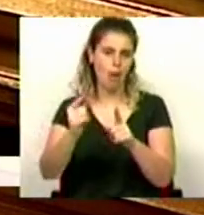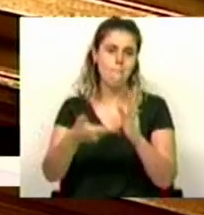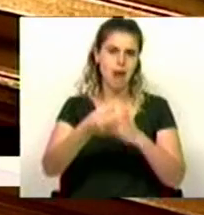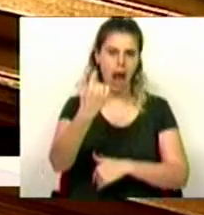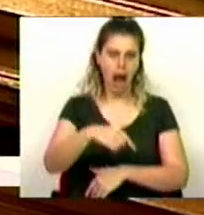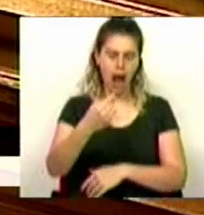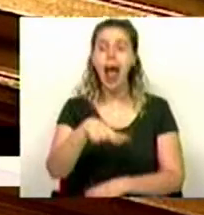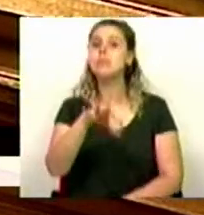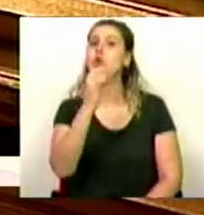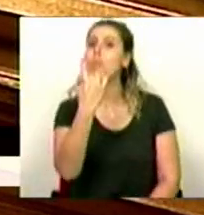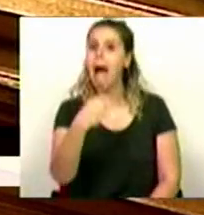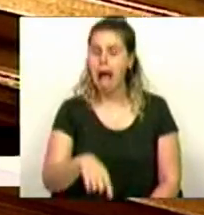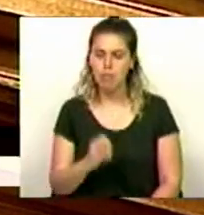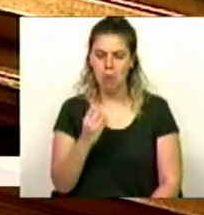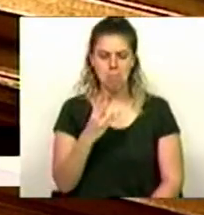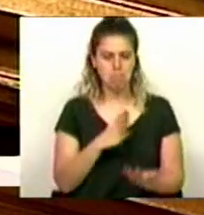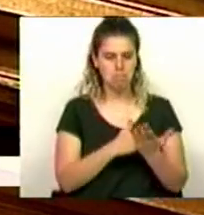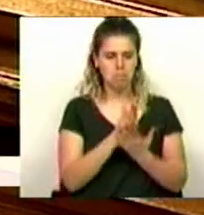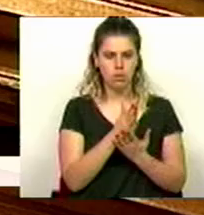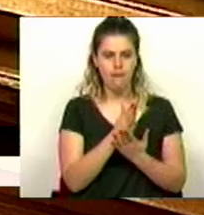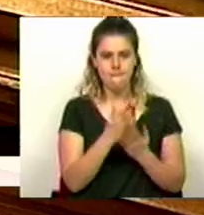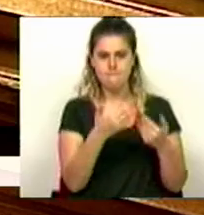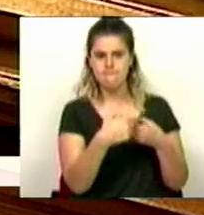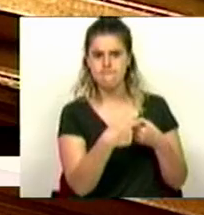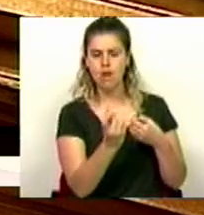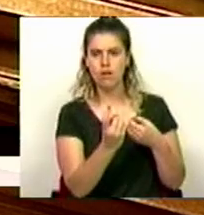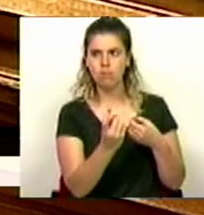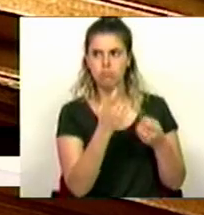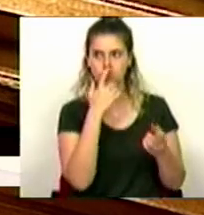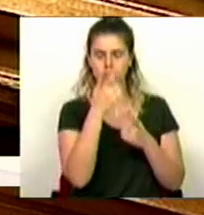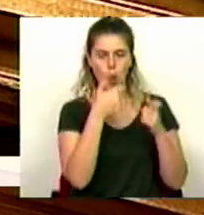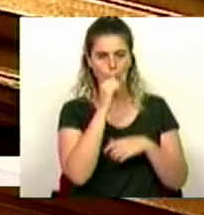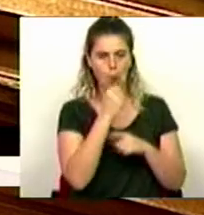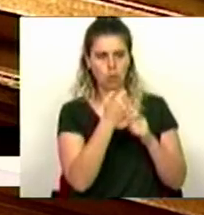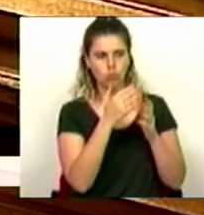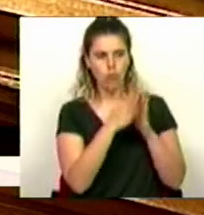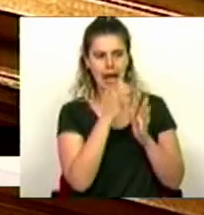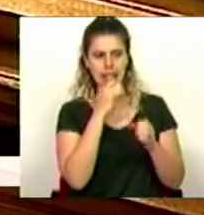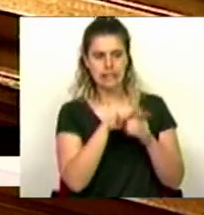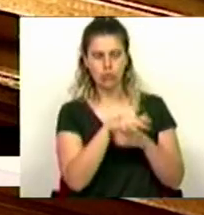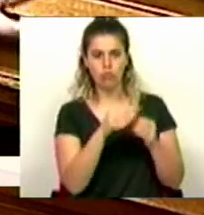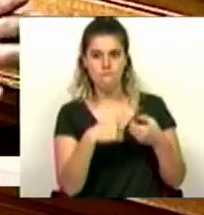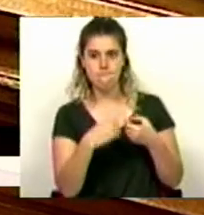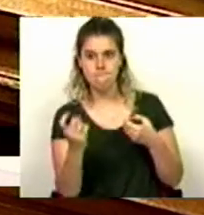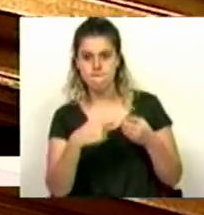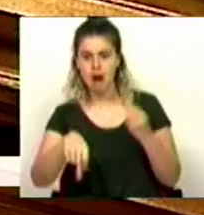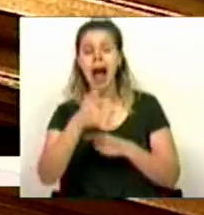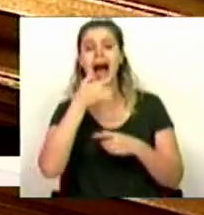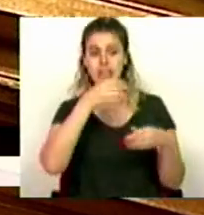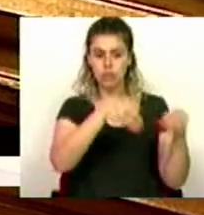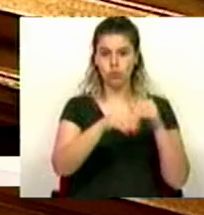tínhamos uma opção, ou continuar a deixar de fora todos os açorianos em situação de mobilidade quando ocorrer o